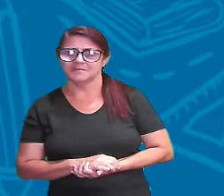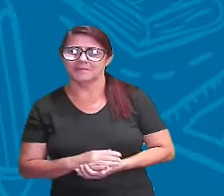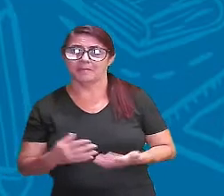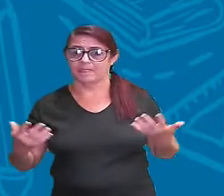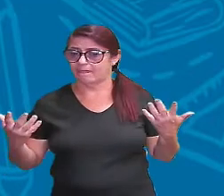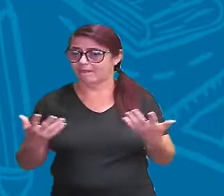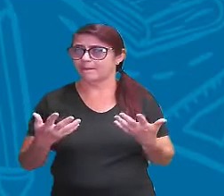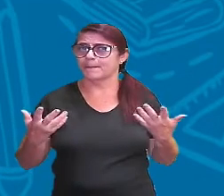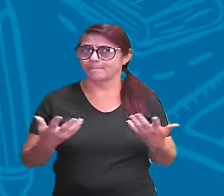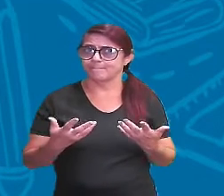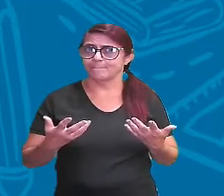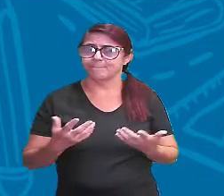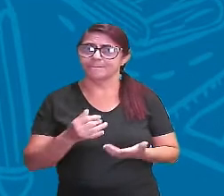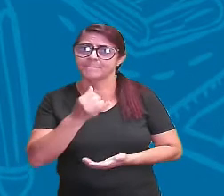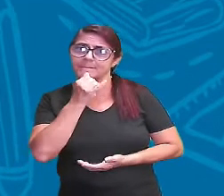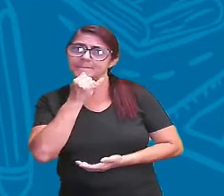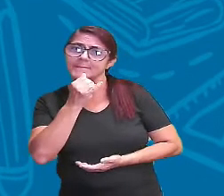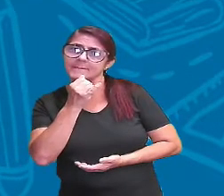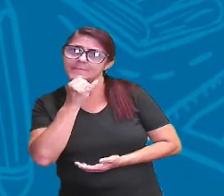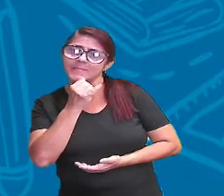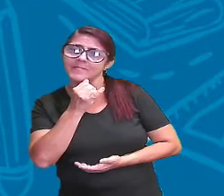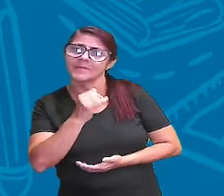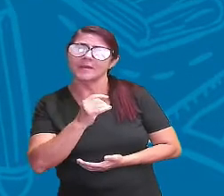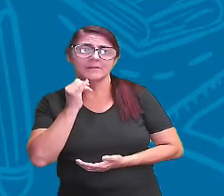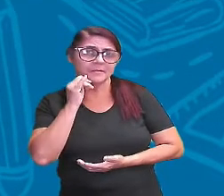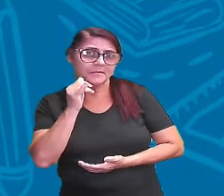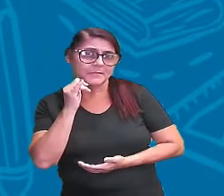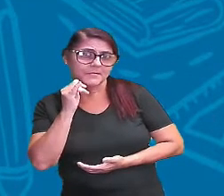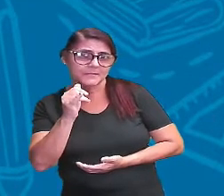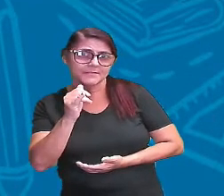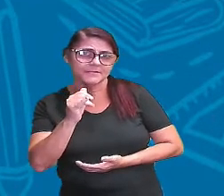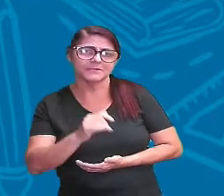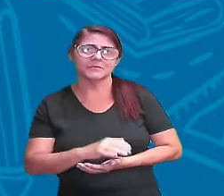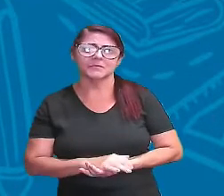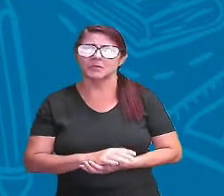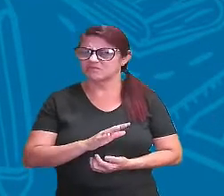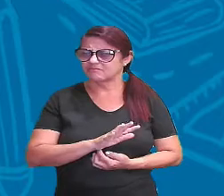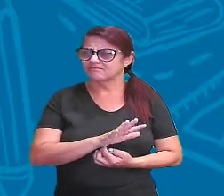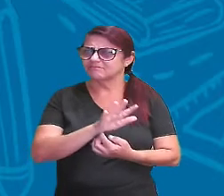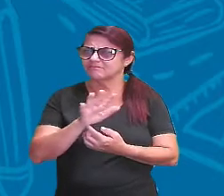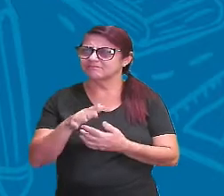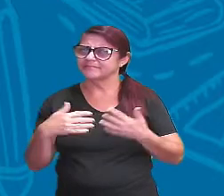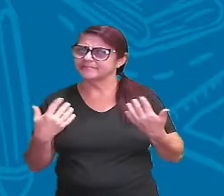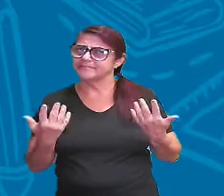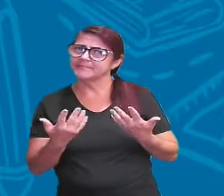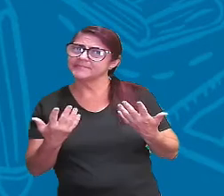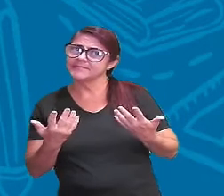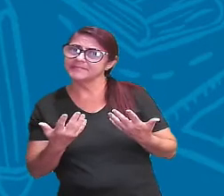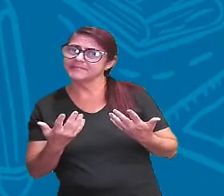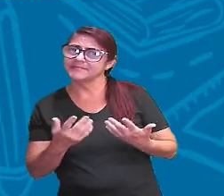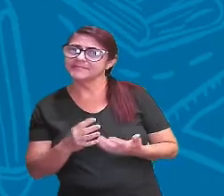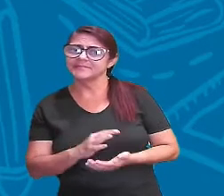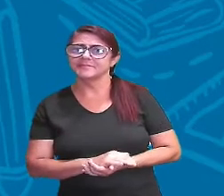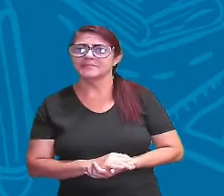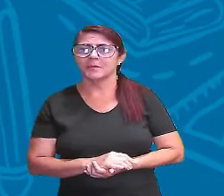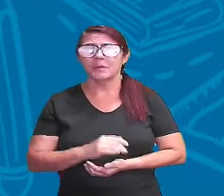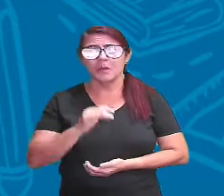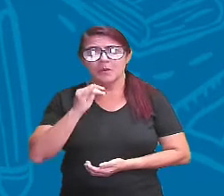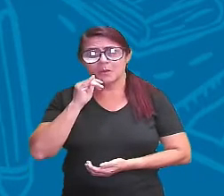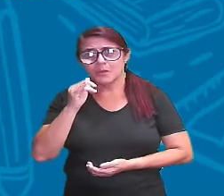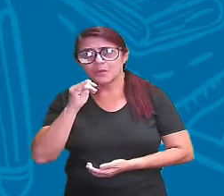Agora a gente vai ver um exemplo de conto, tá? E eu trouxe para vocês aqui, ó, um conto